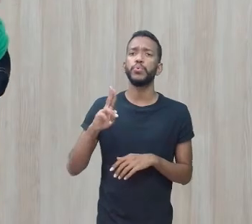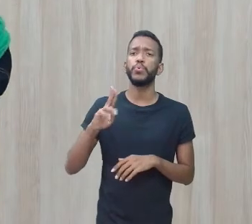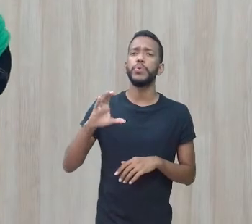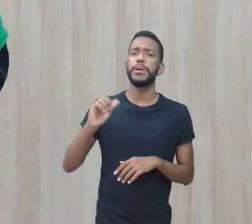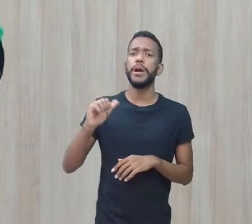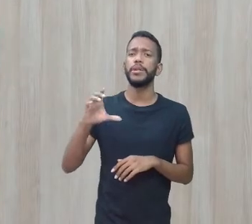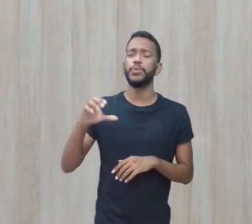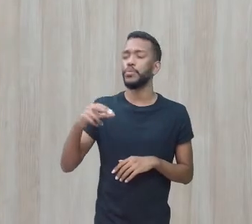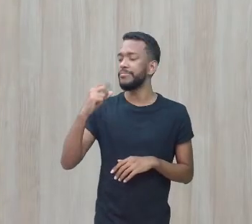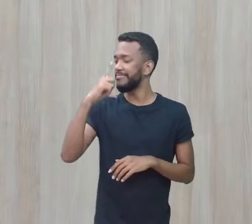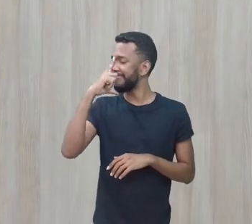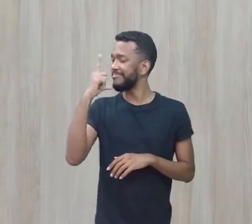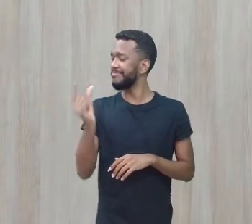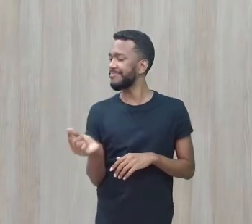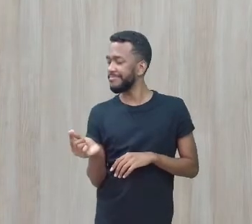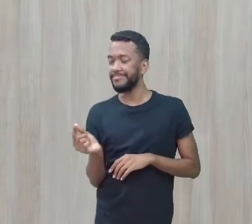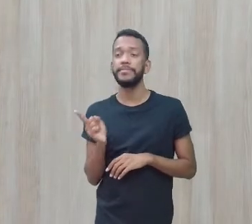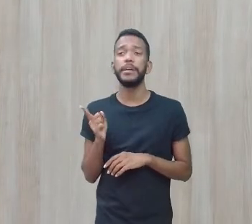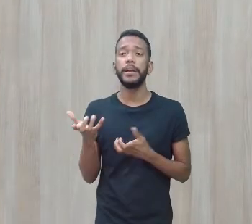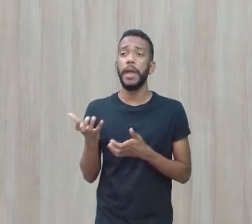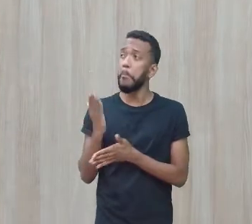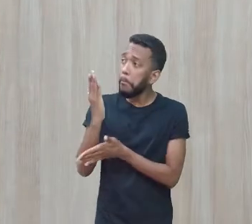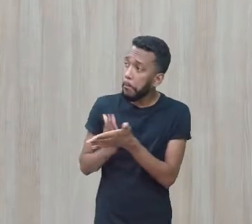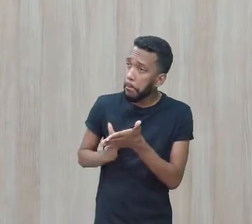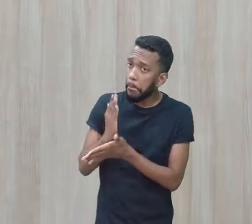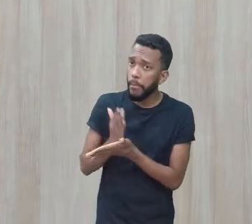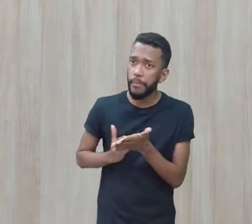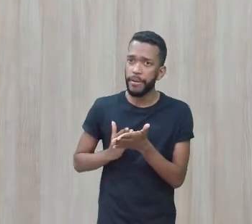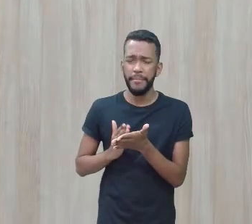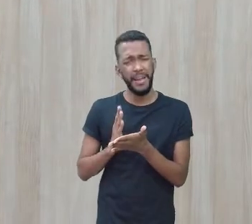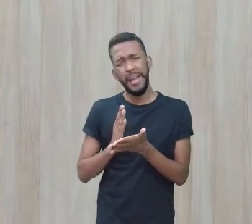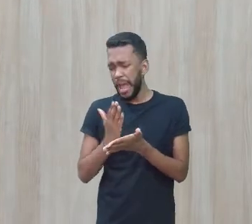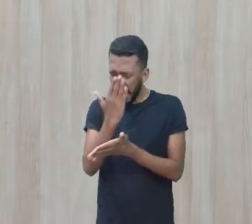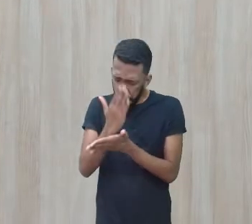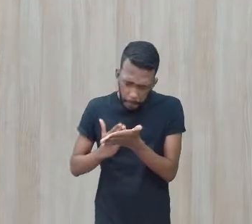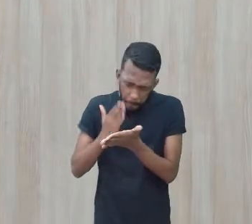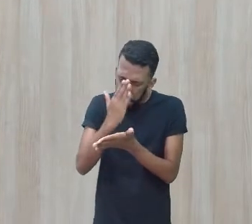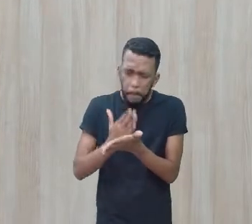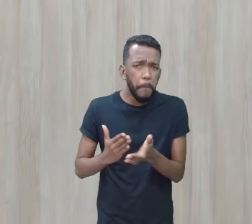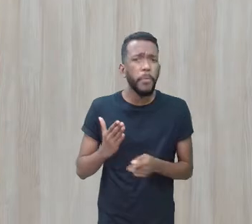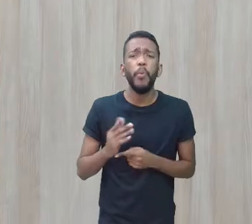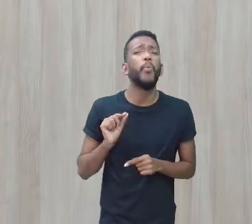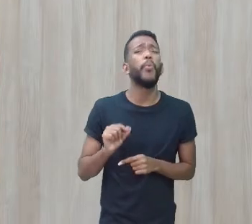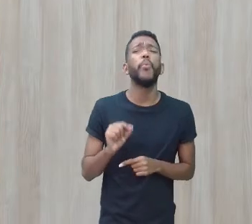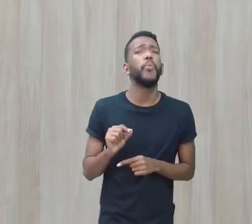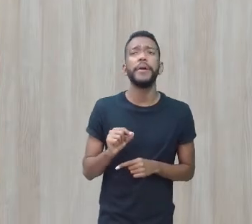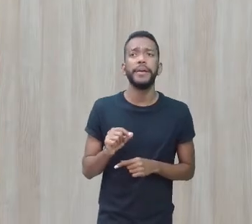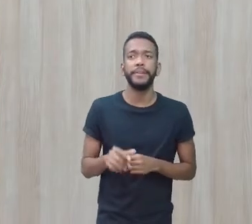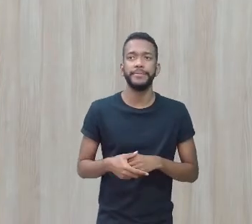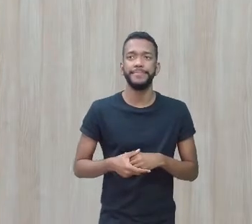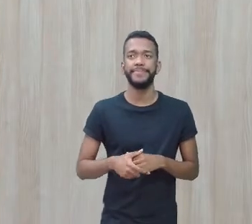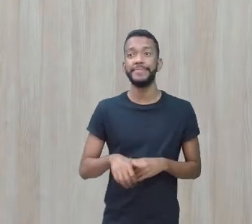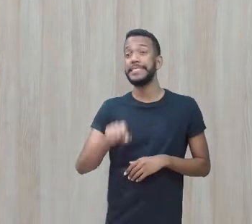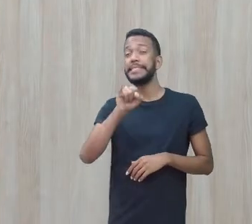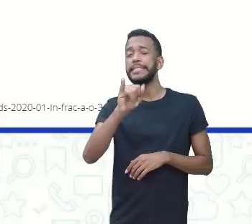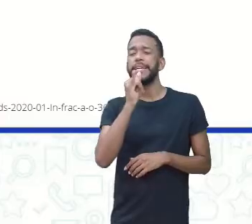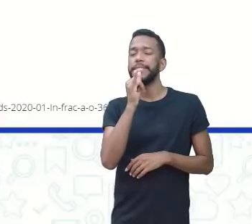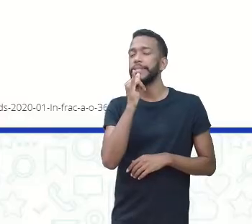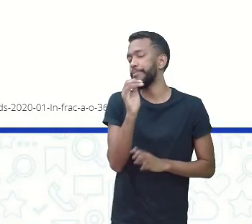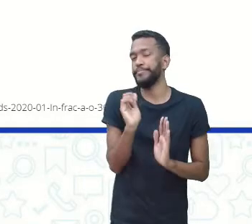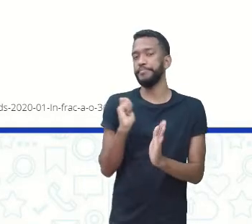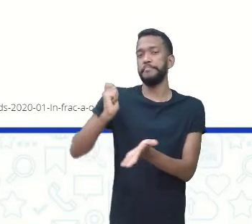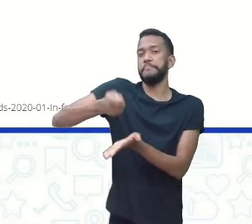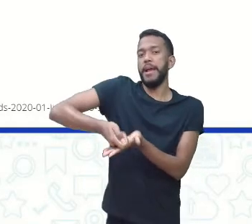tucano fala assim, ó, vamos rachar meio a meio? Rachar meio a meio significa o quê? Caso a pizza tenha